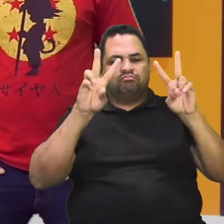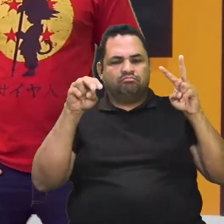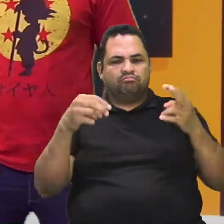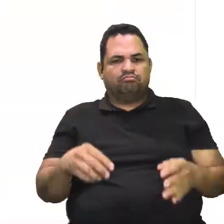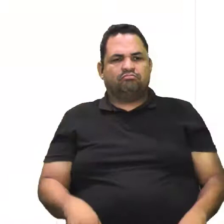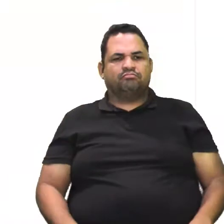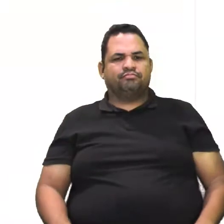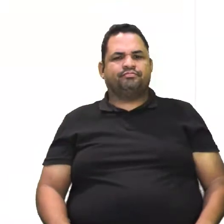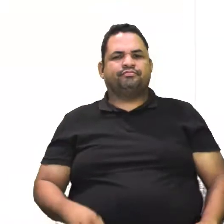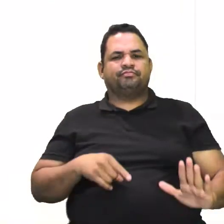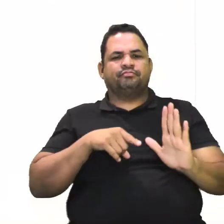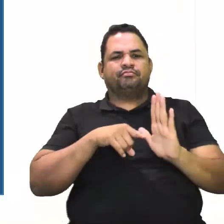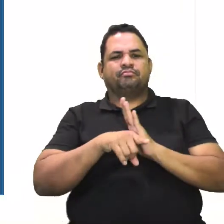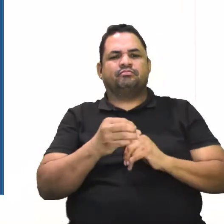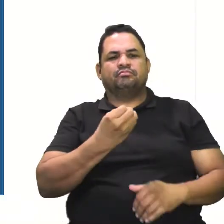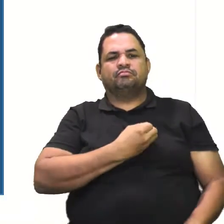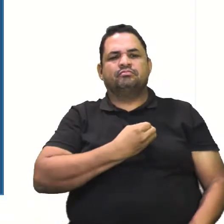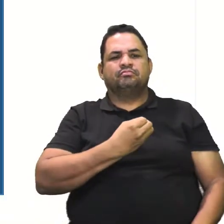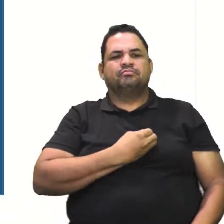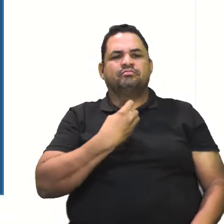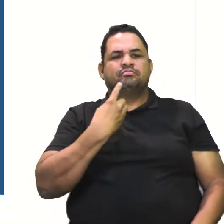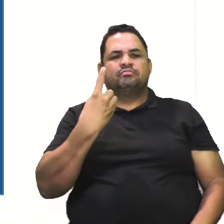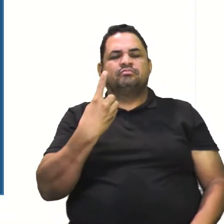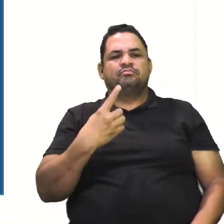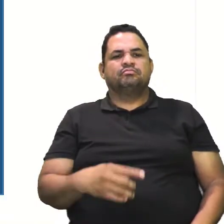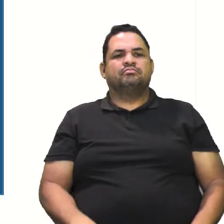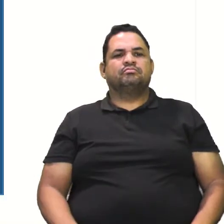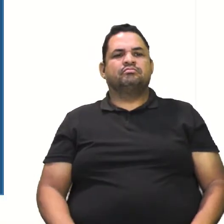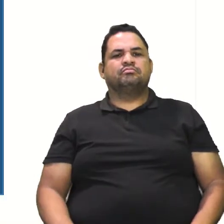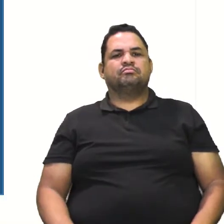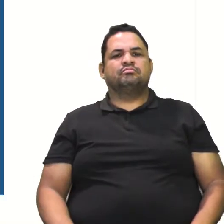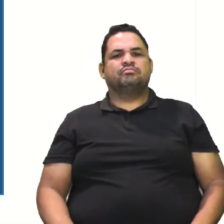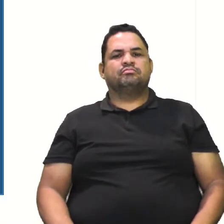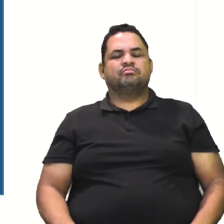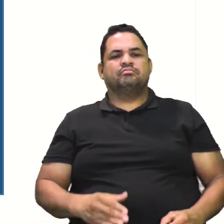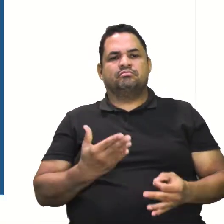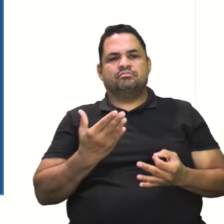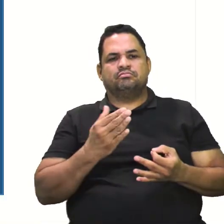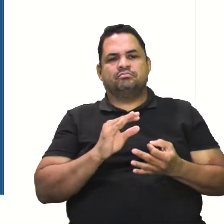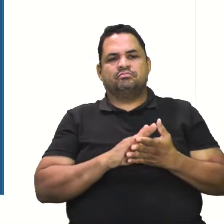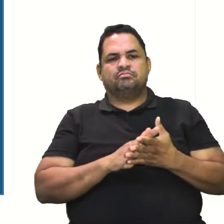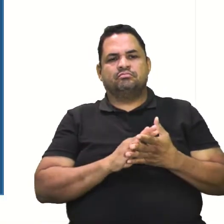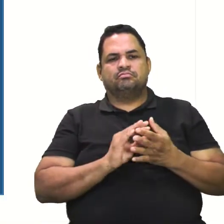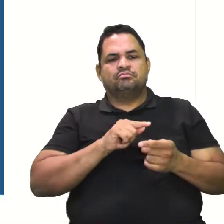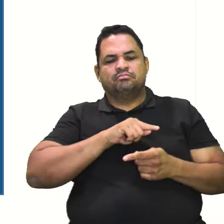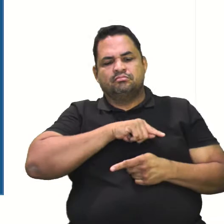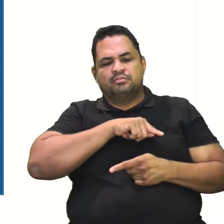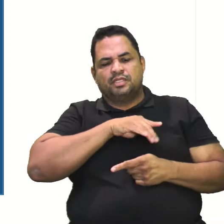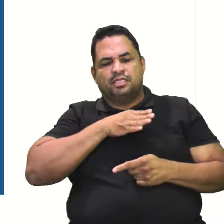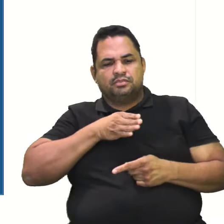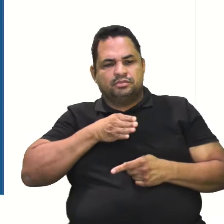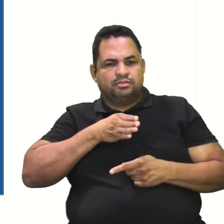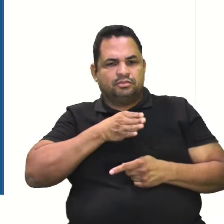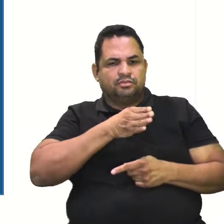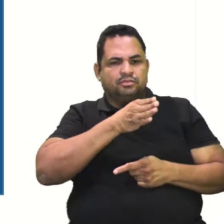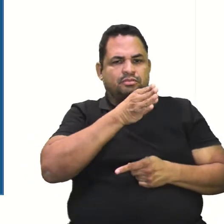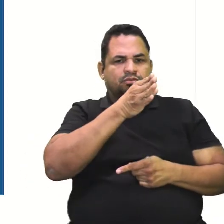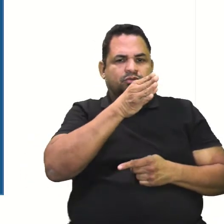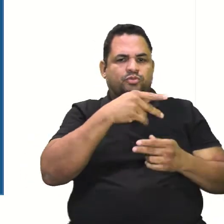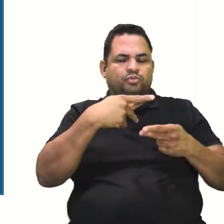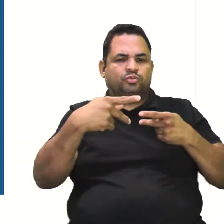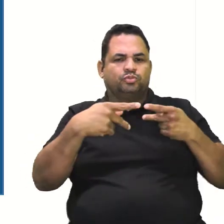Vamos lá? Então, pergunta de número 1. A trajetória de um projétil em queda